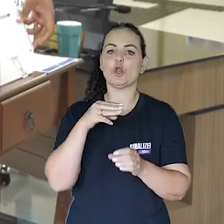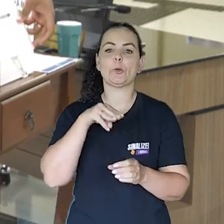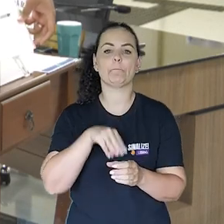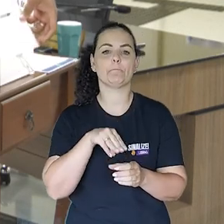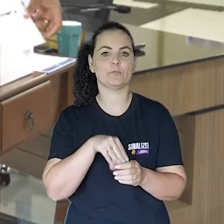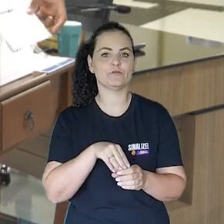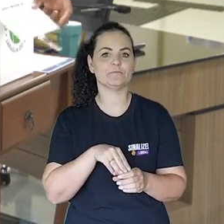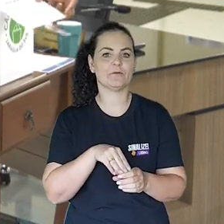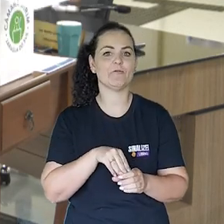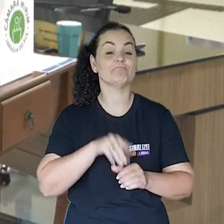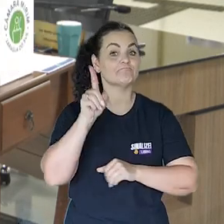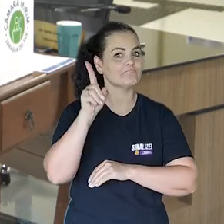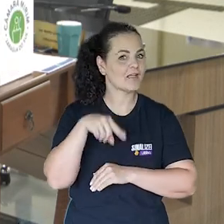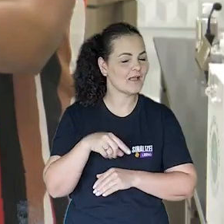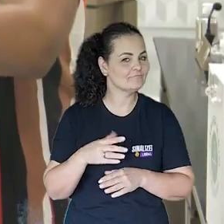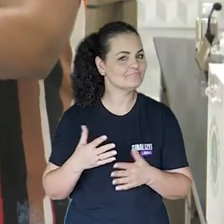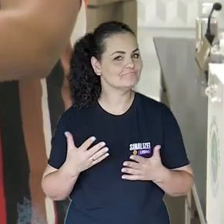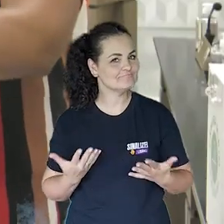Que